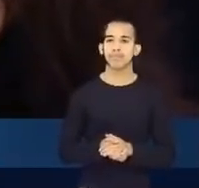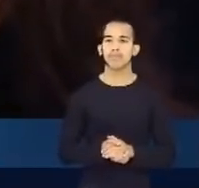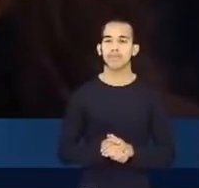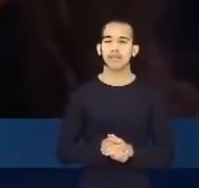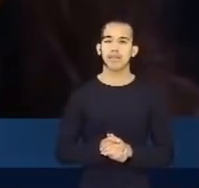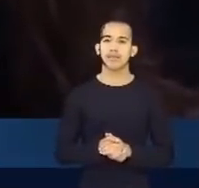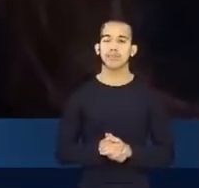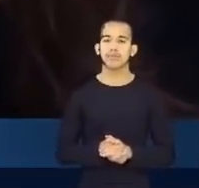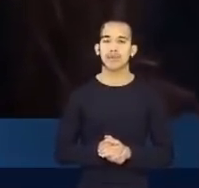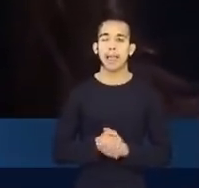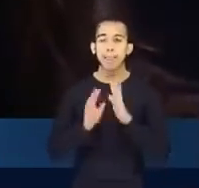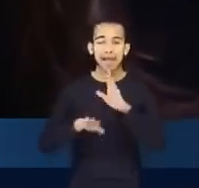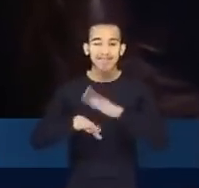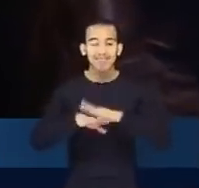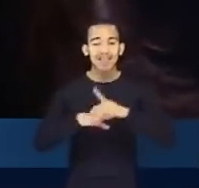Mas a chave